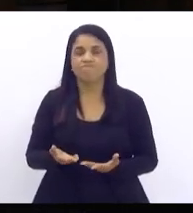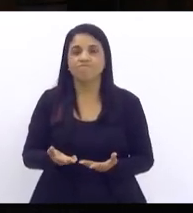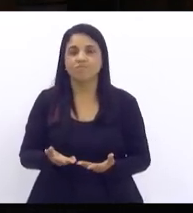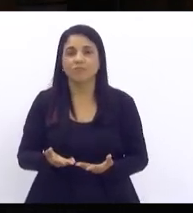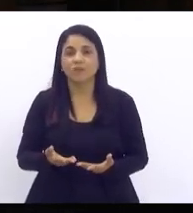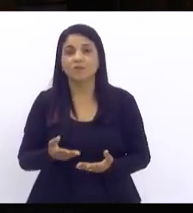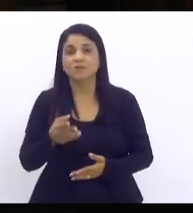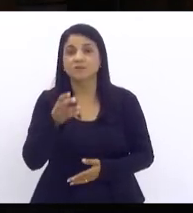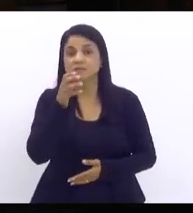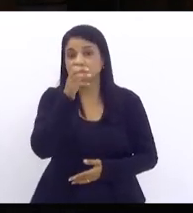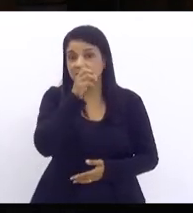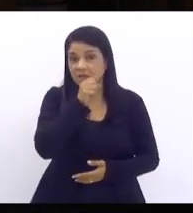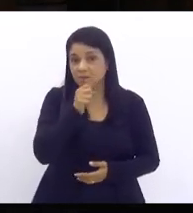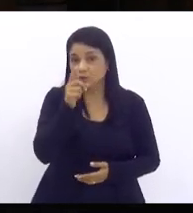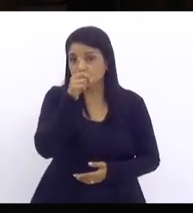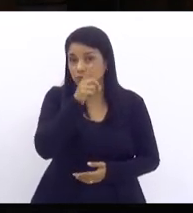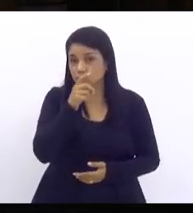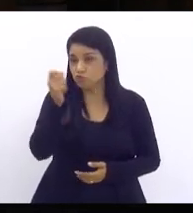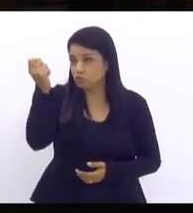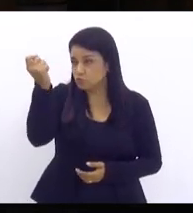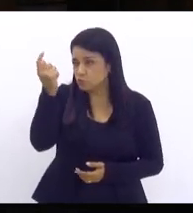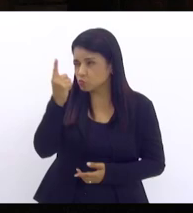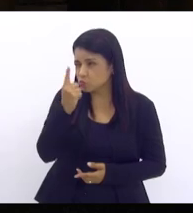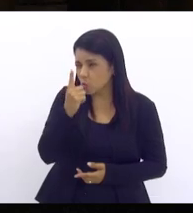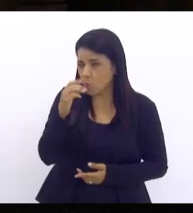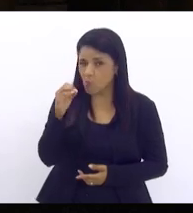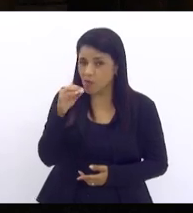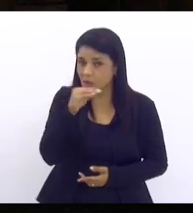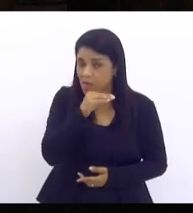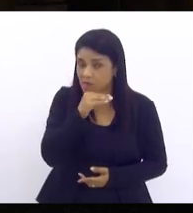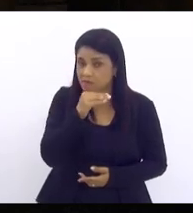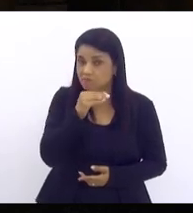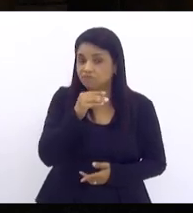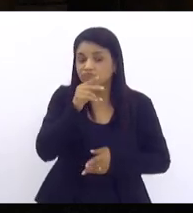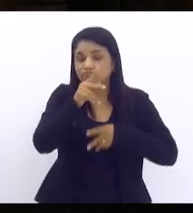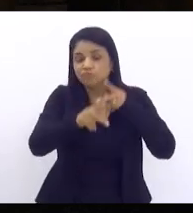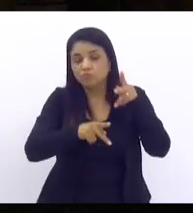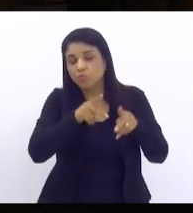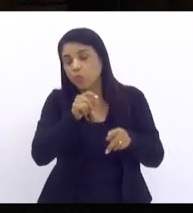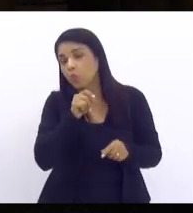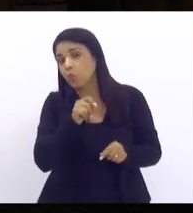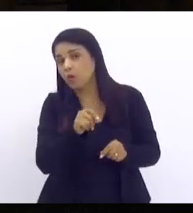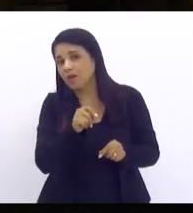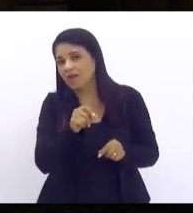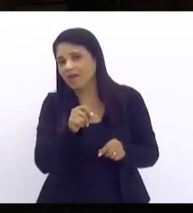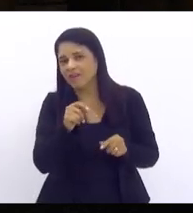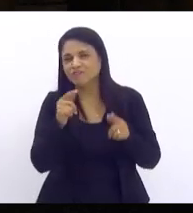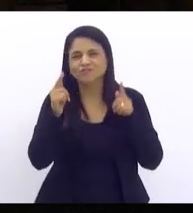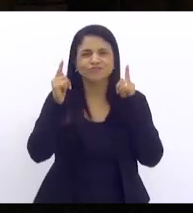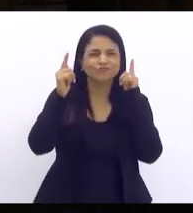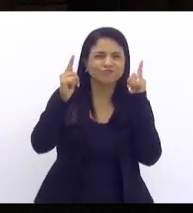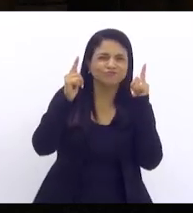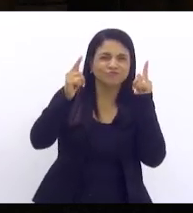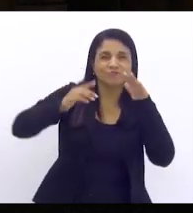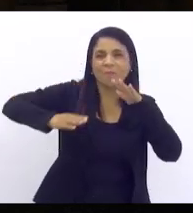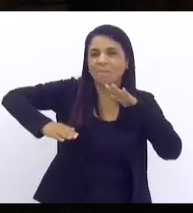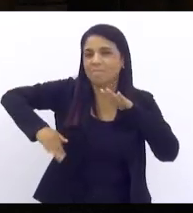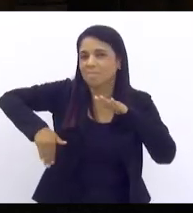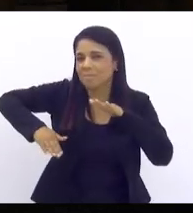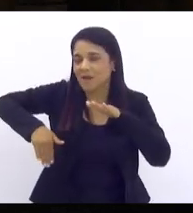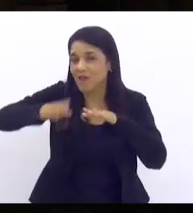um final de semana muito quente, e a população quer fazer o quê? Ir para a praia, se divertir, é gratuito.